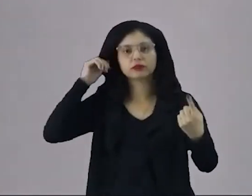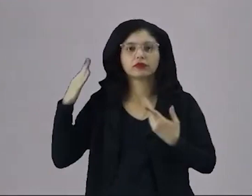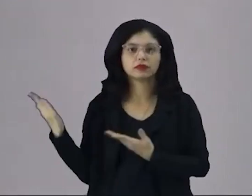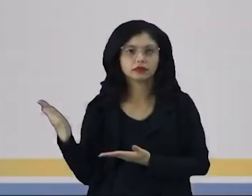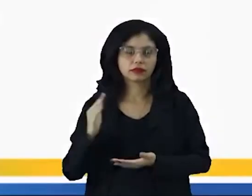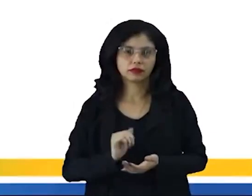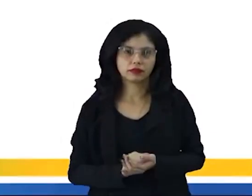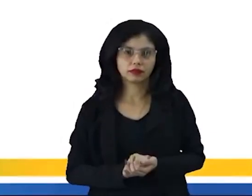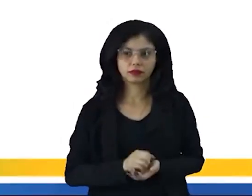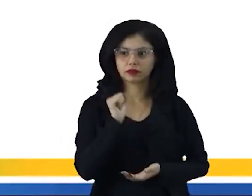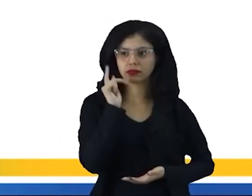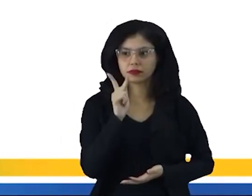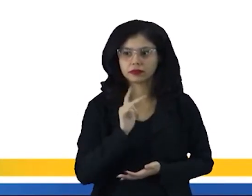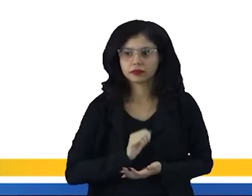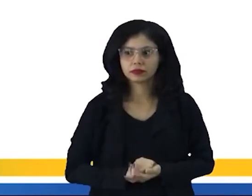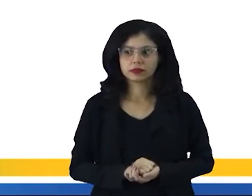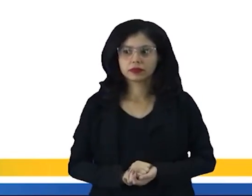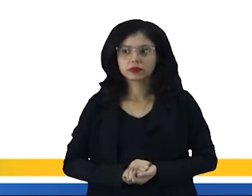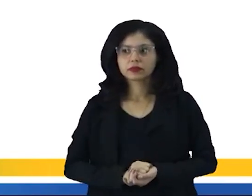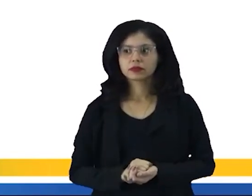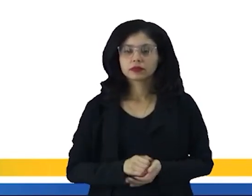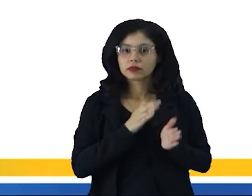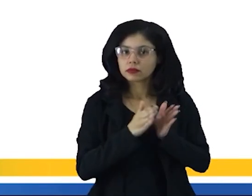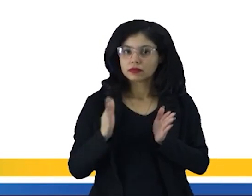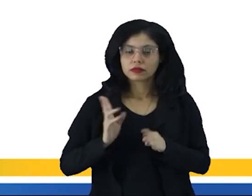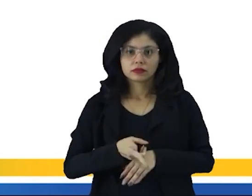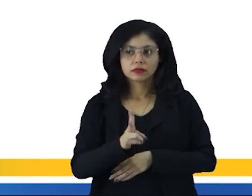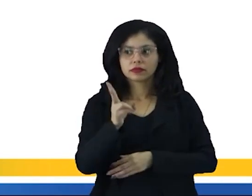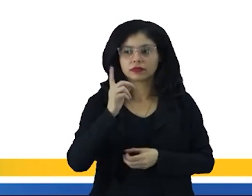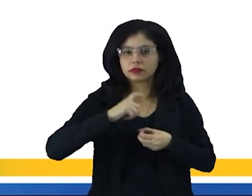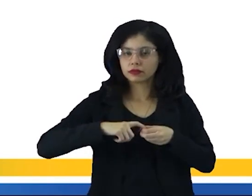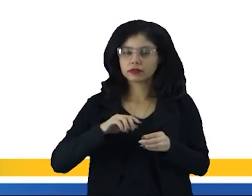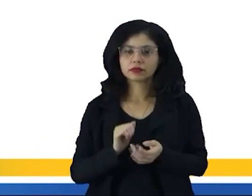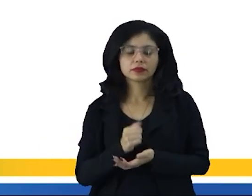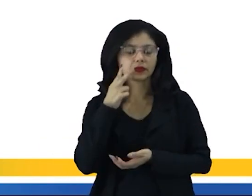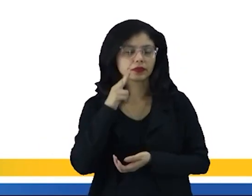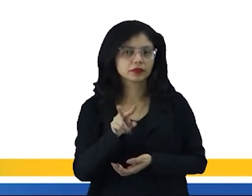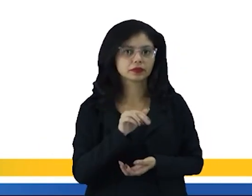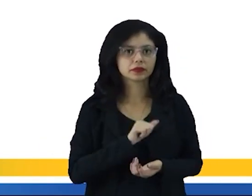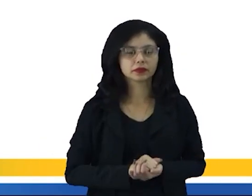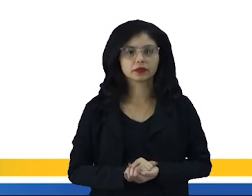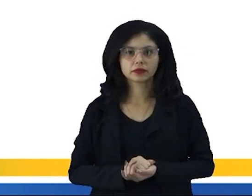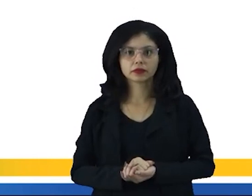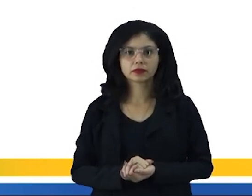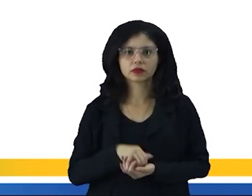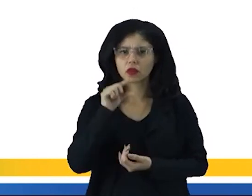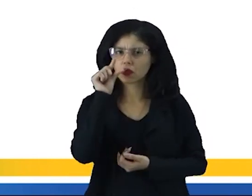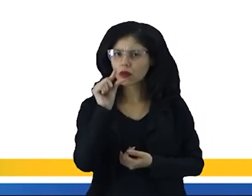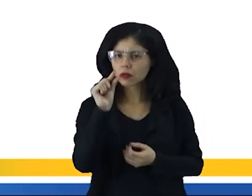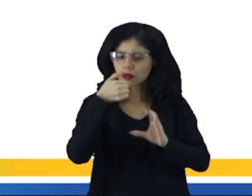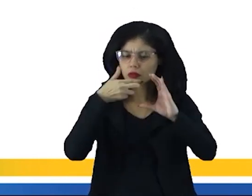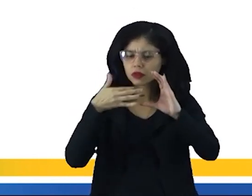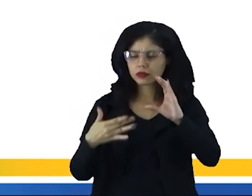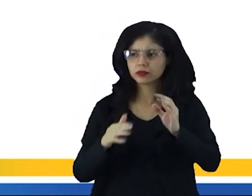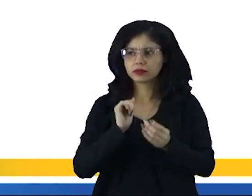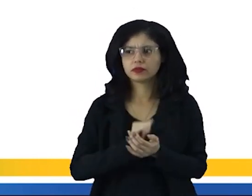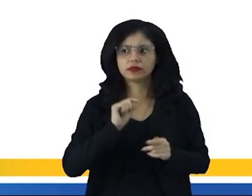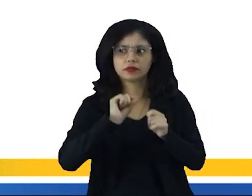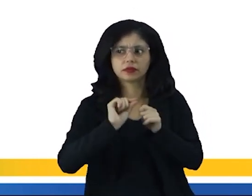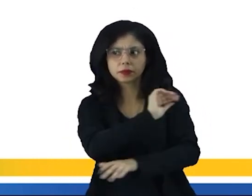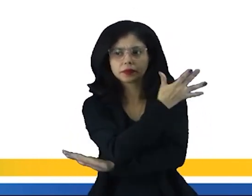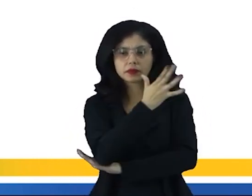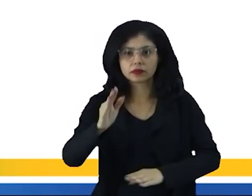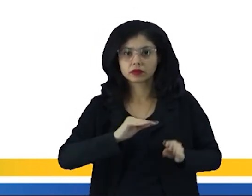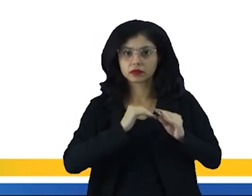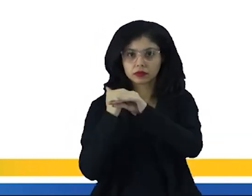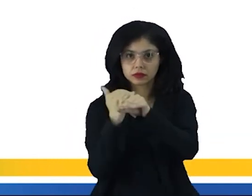de conífera, ok? Então, na sequência, voltando para o que nós estávamos vendo, são poucas espécies diferentes formando uma floresta